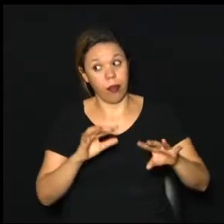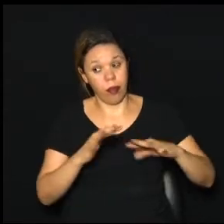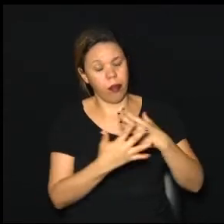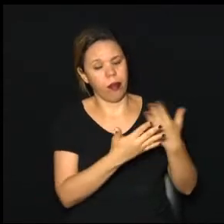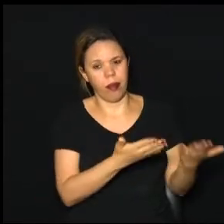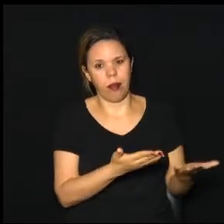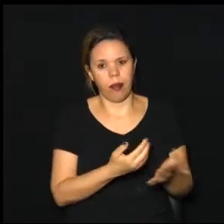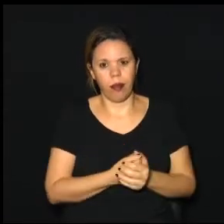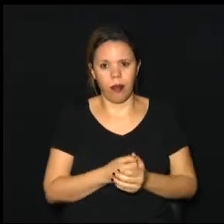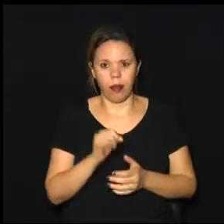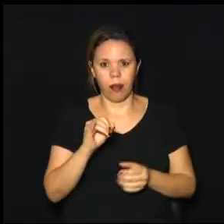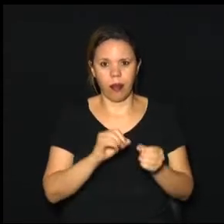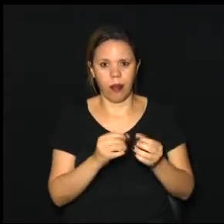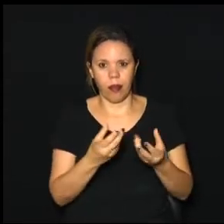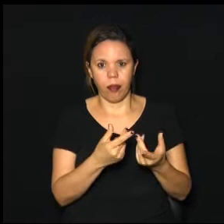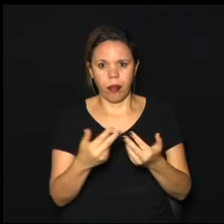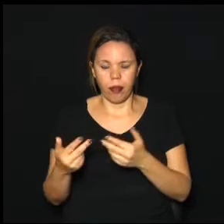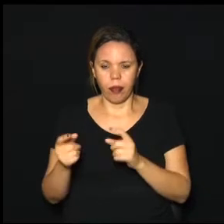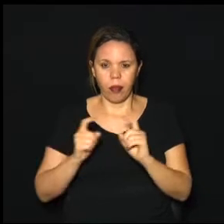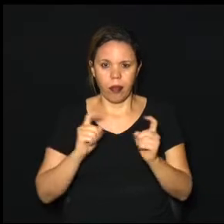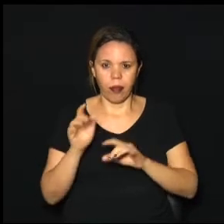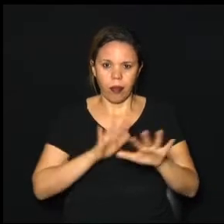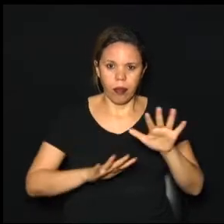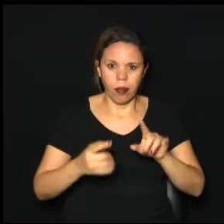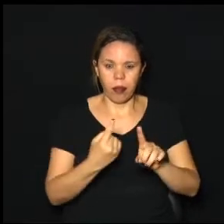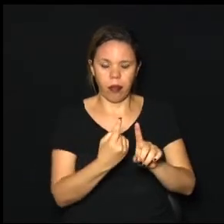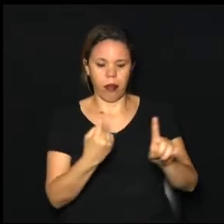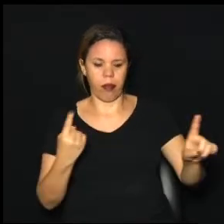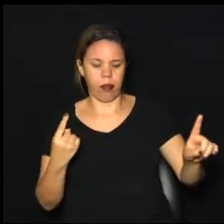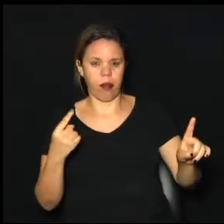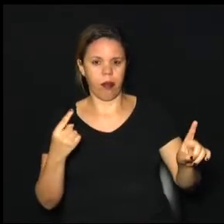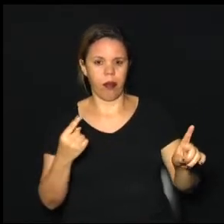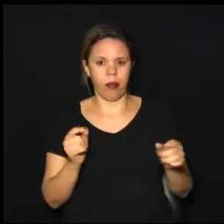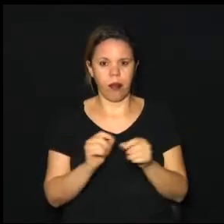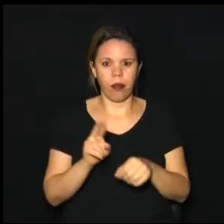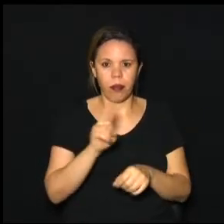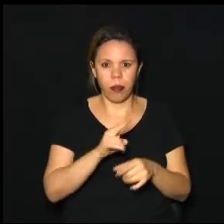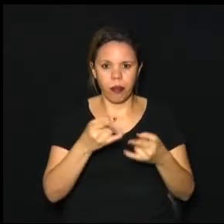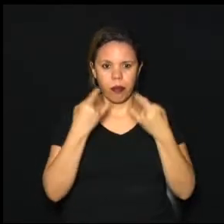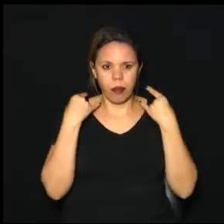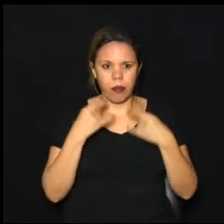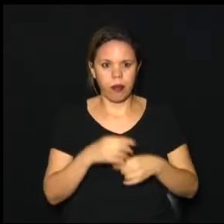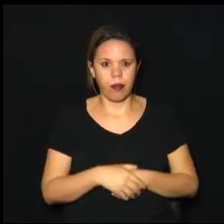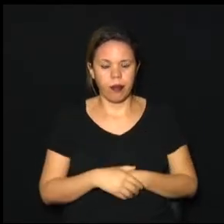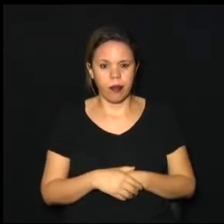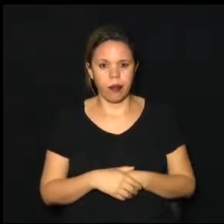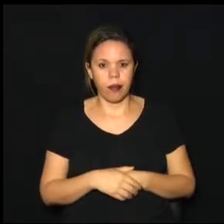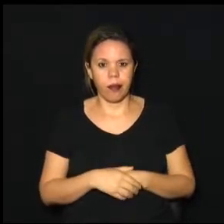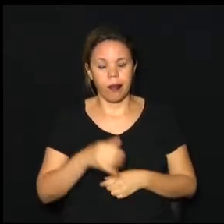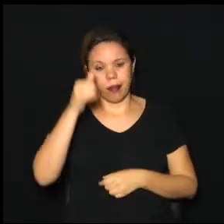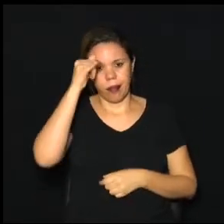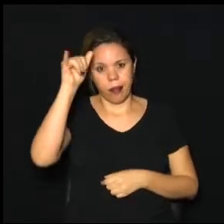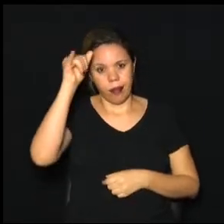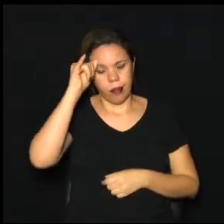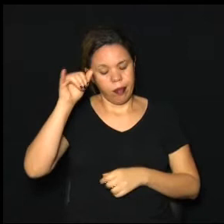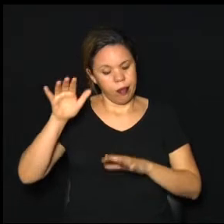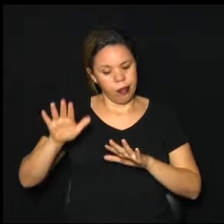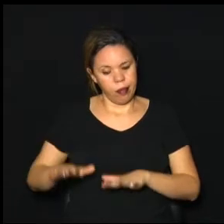social, hein? Se fizer algum tipo de reunião, cuidado com o distanciamento, use a máscara, não é? Evite